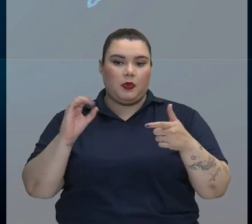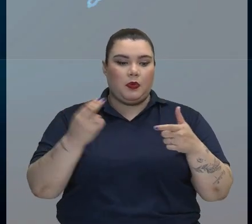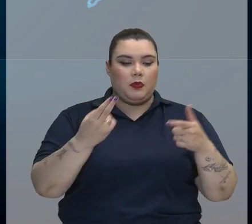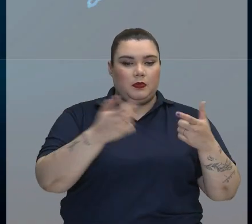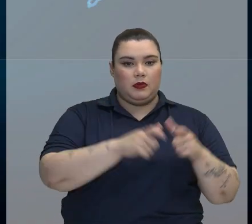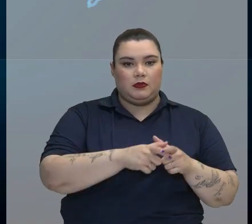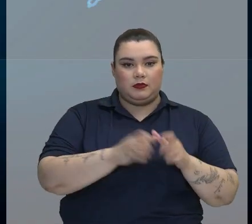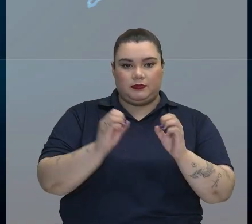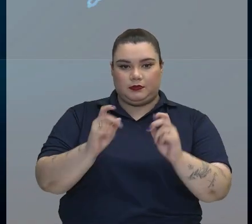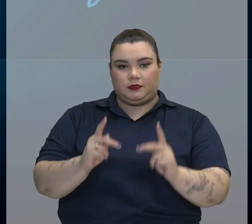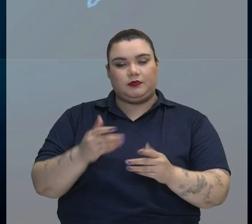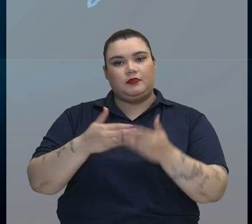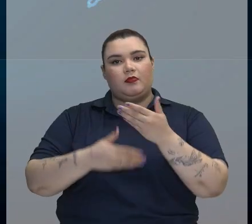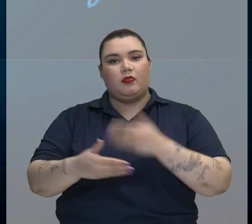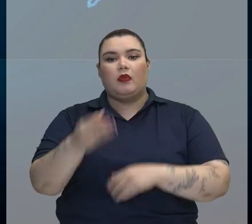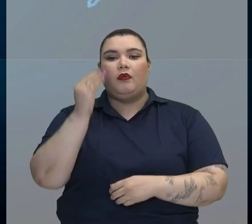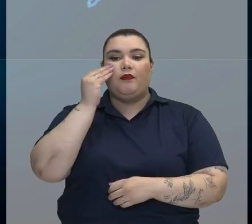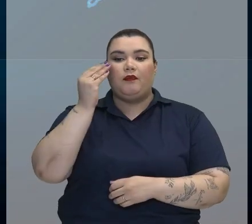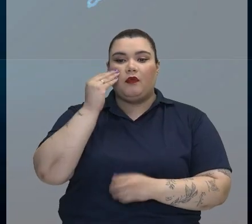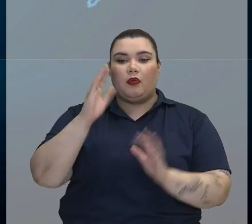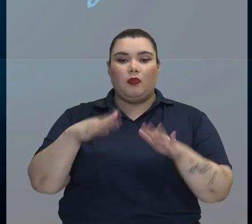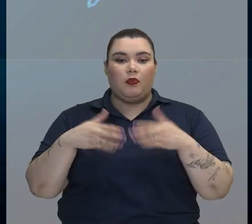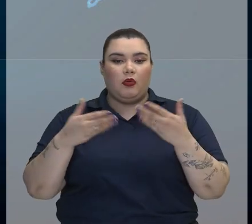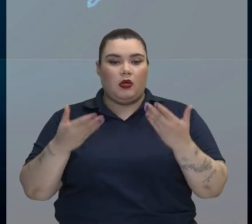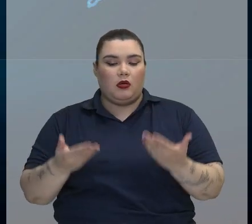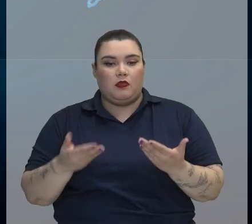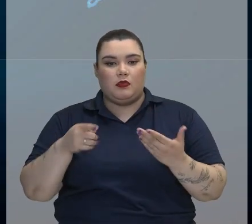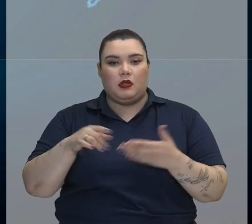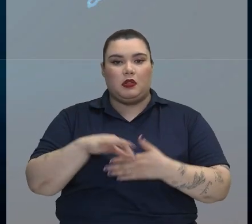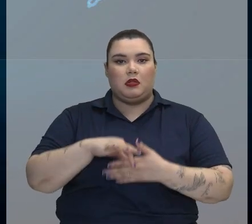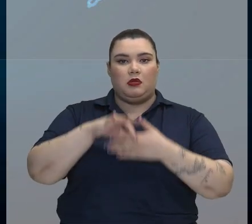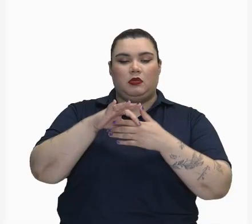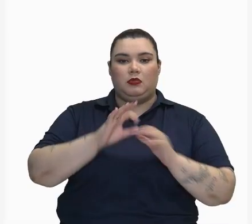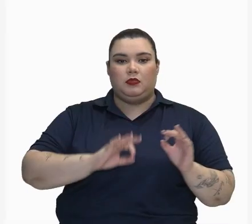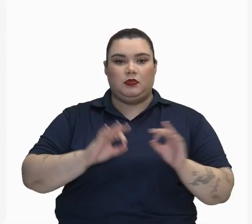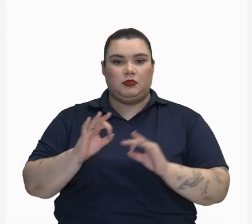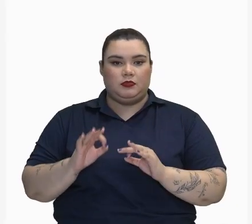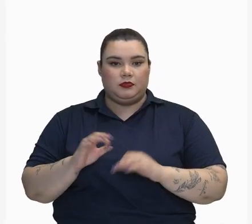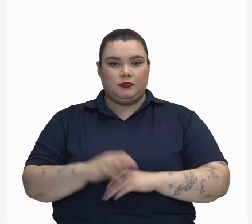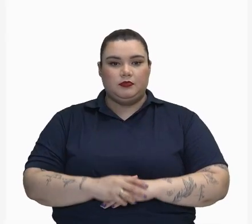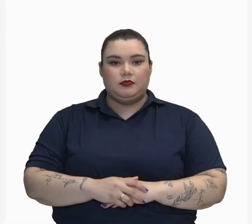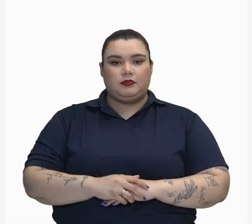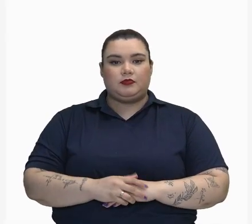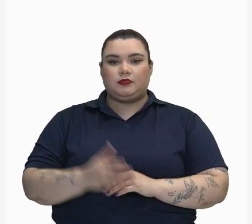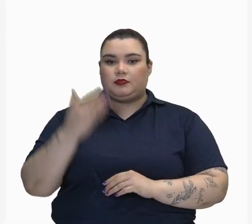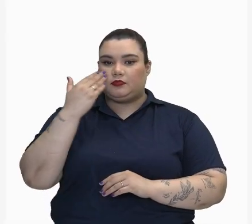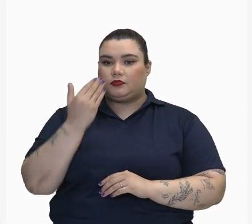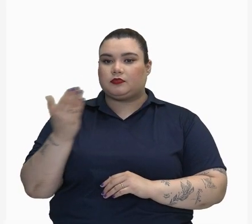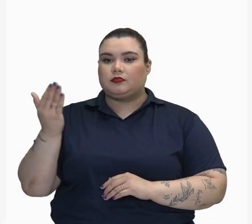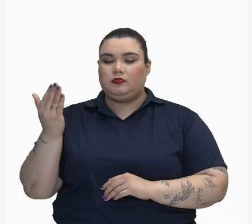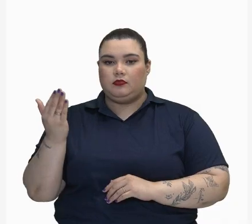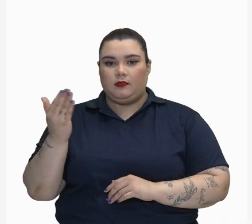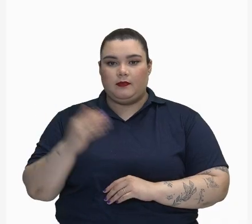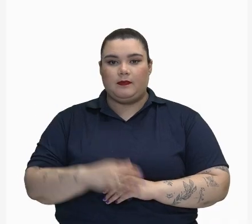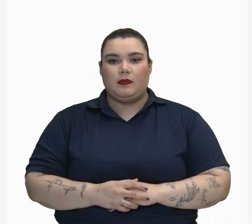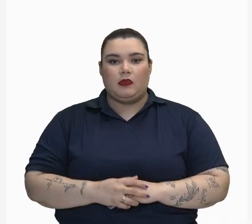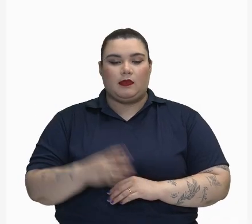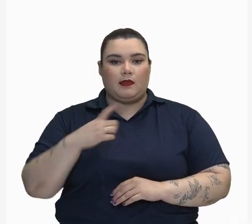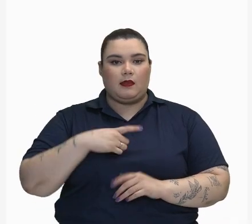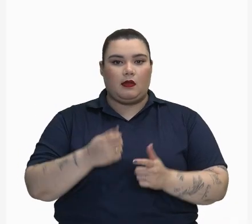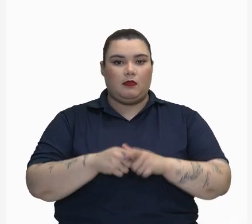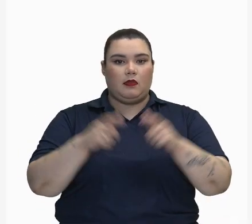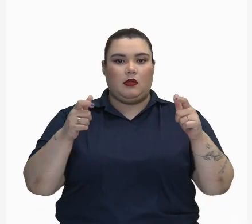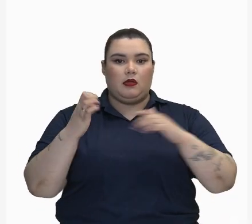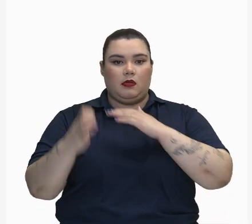menor. Vamos seguir verificando quem é que lidera esse processo da globalização. Então, a gente vai ter as grandes